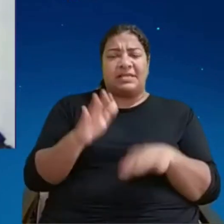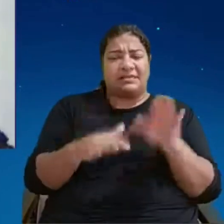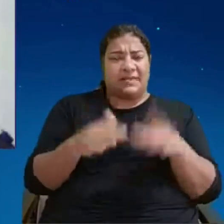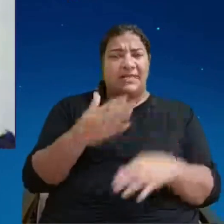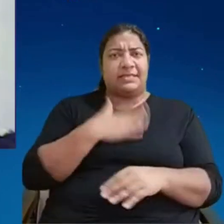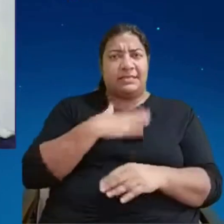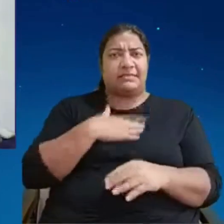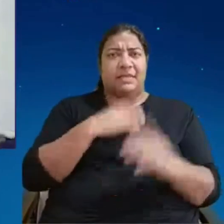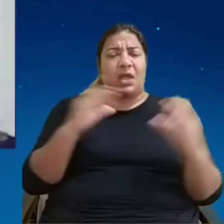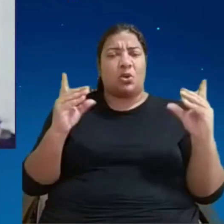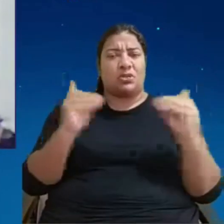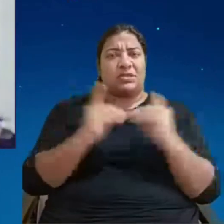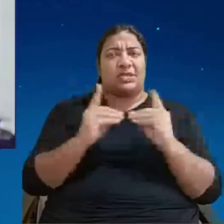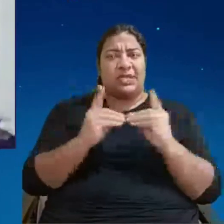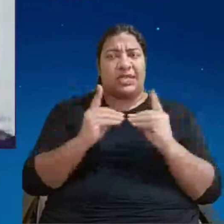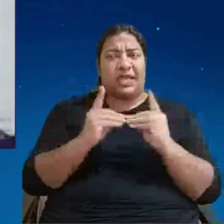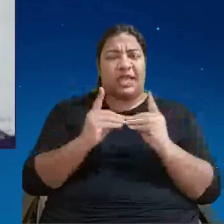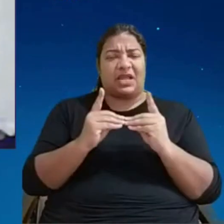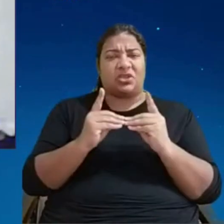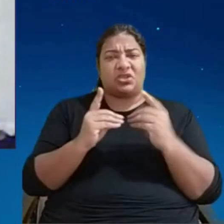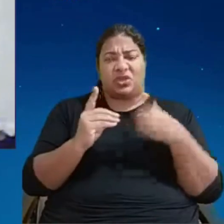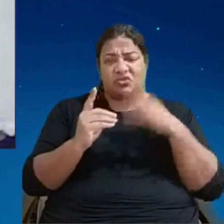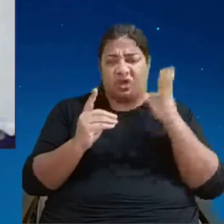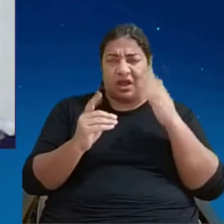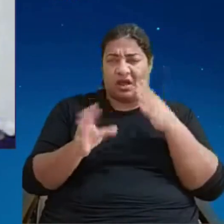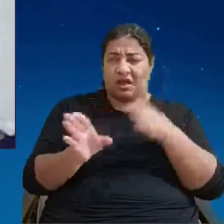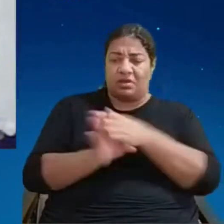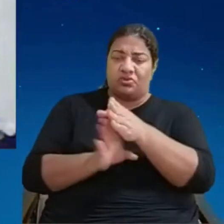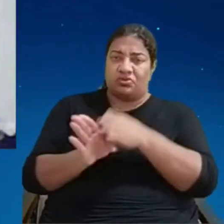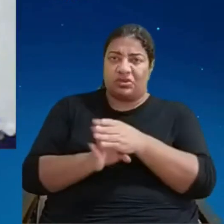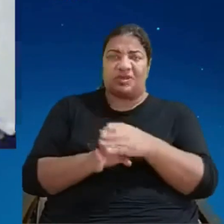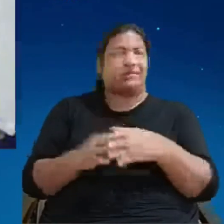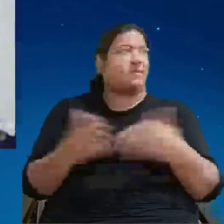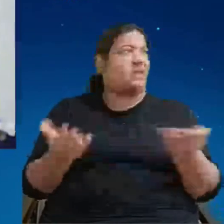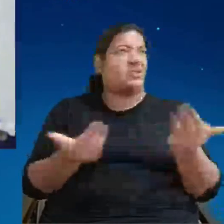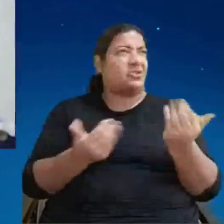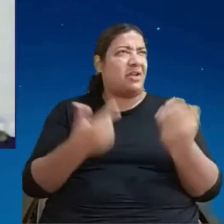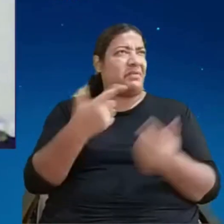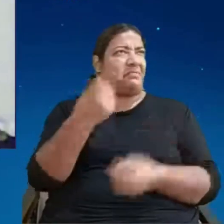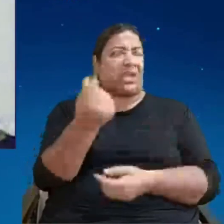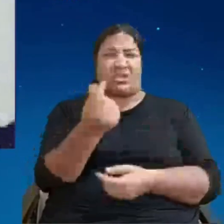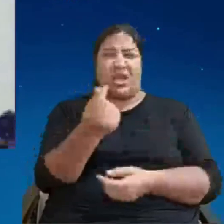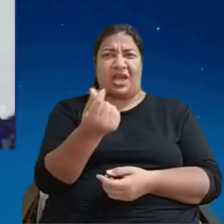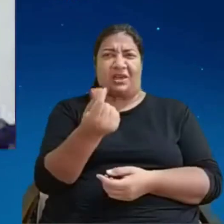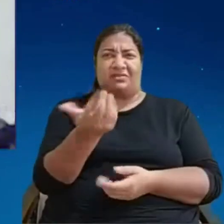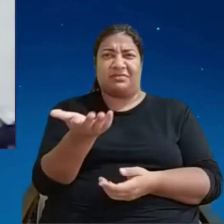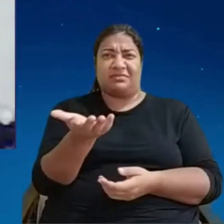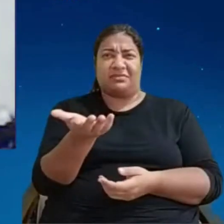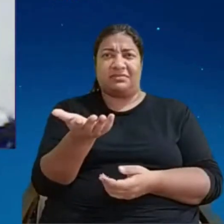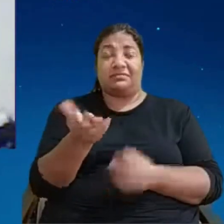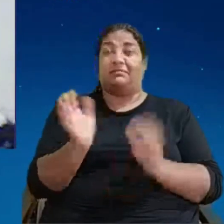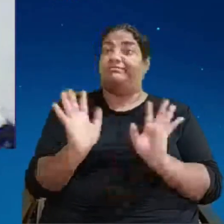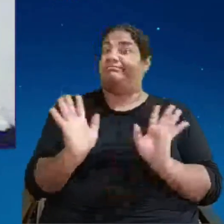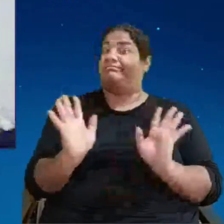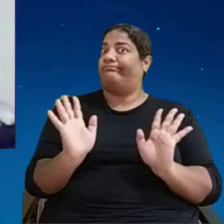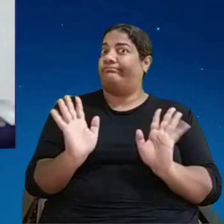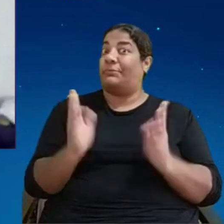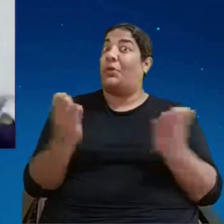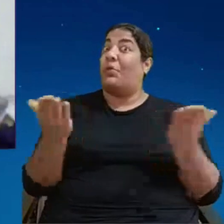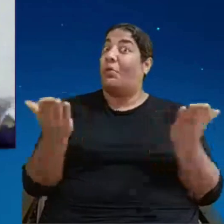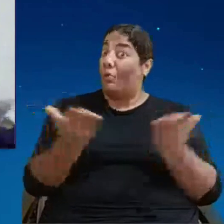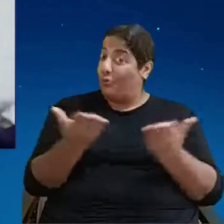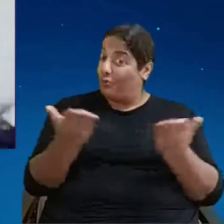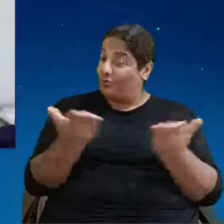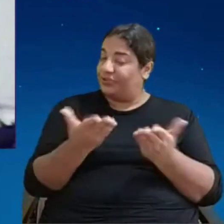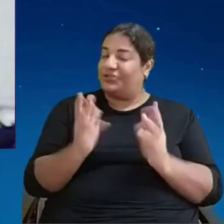de joia, mas Marisa, eles não têm poder aquisitivo. Hoje, vocês